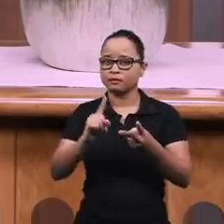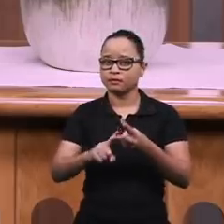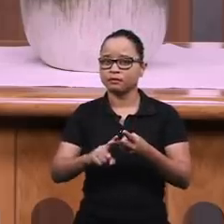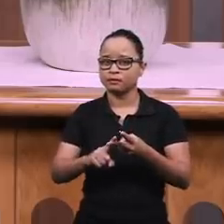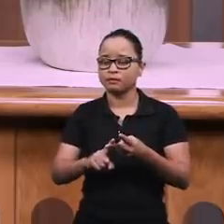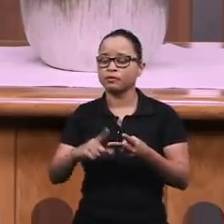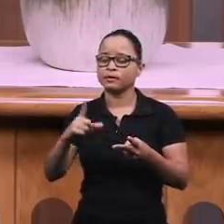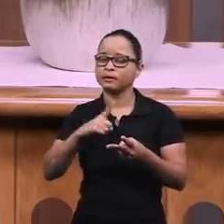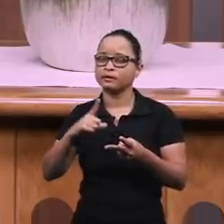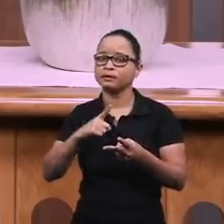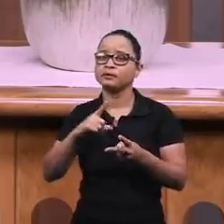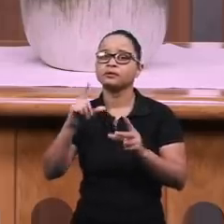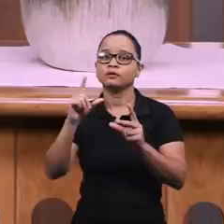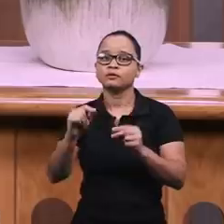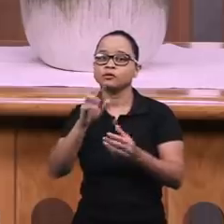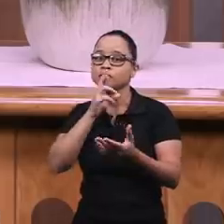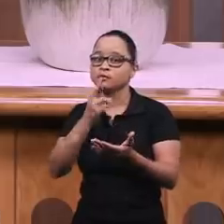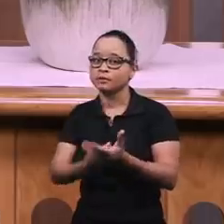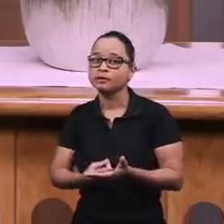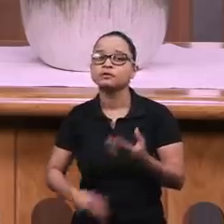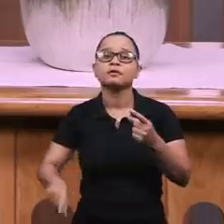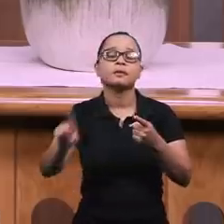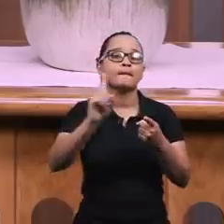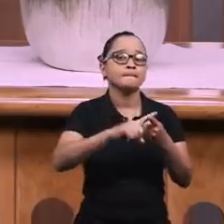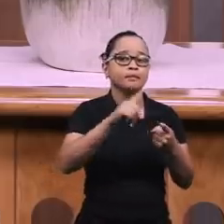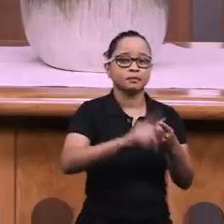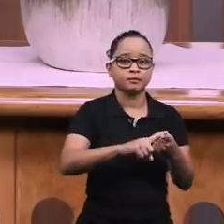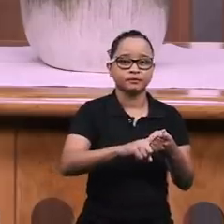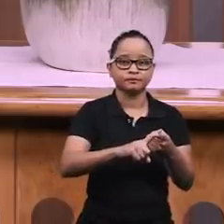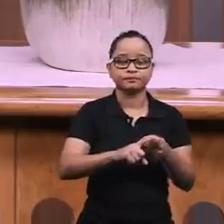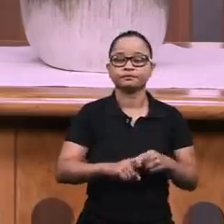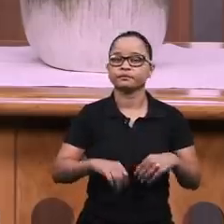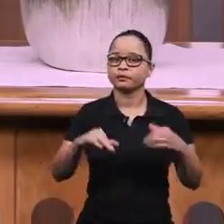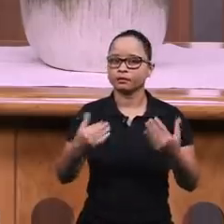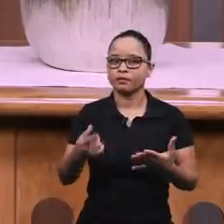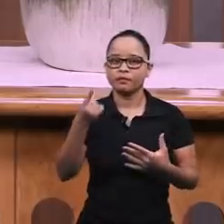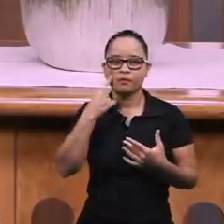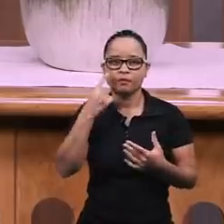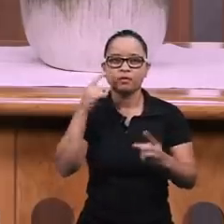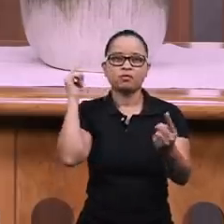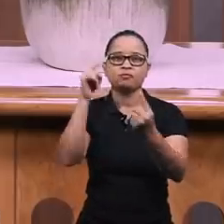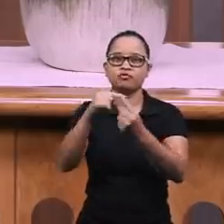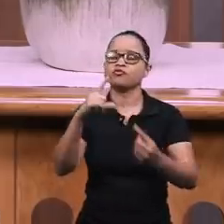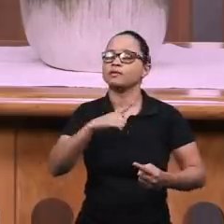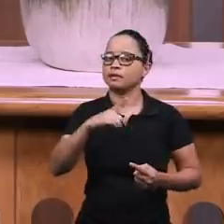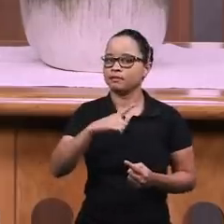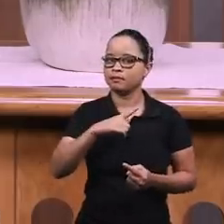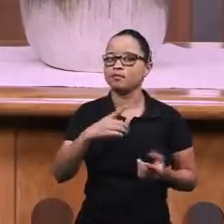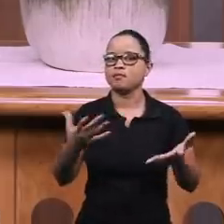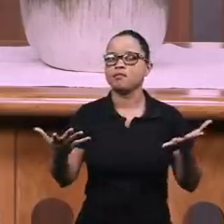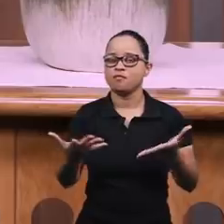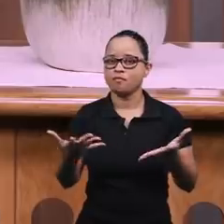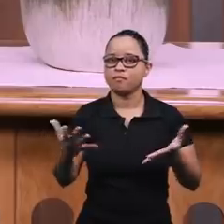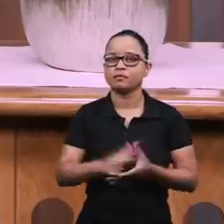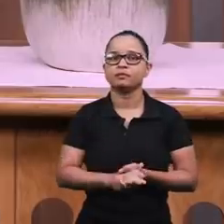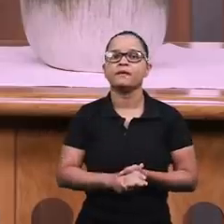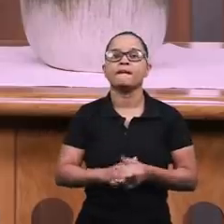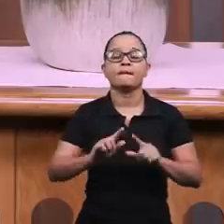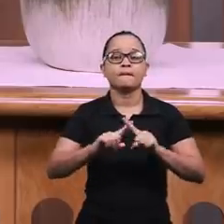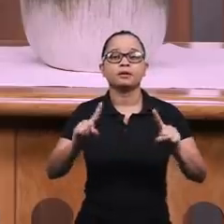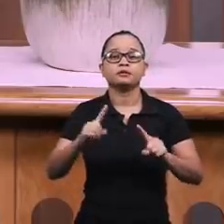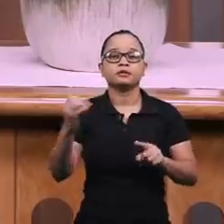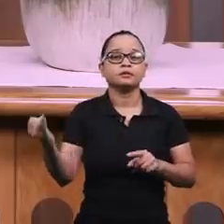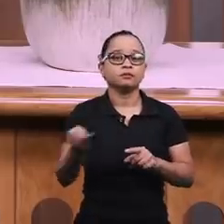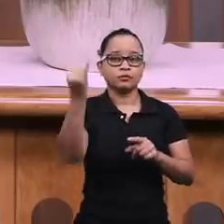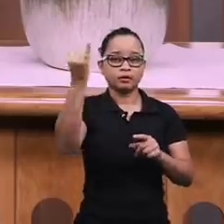consequência da primeira ela se dá de acordo com a resposta da primeira perguntam nós vamos ser bem objetivos hoje mas nós vamos ter